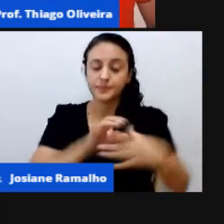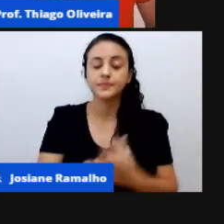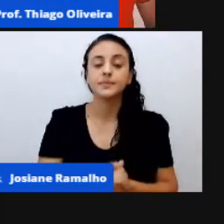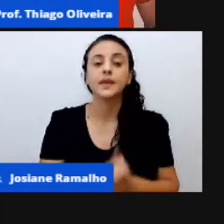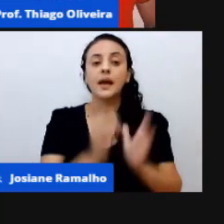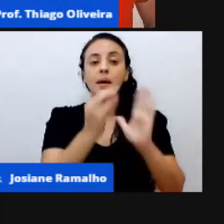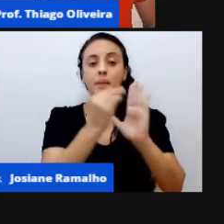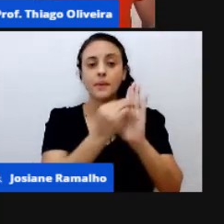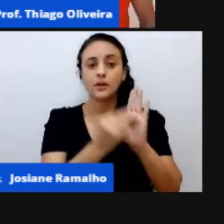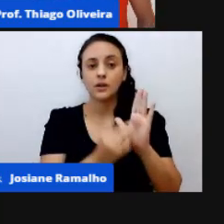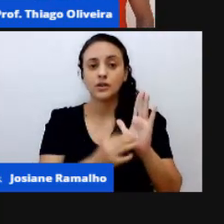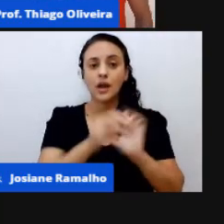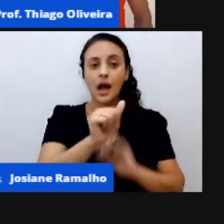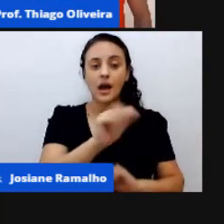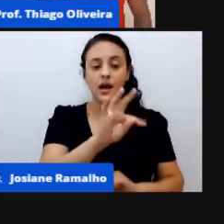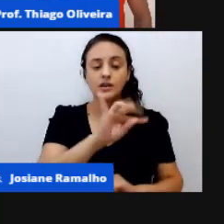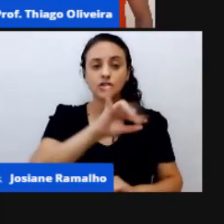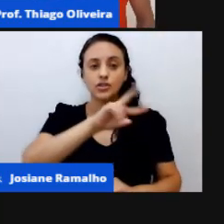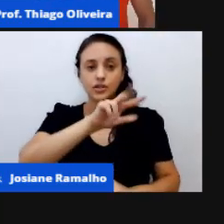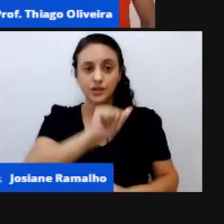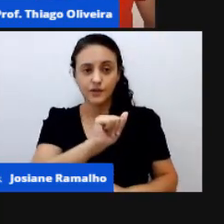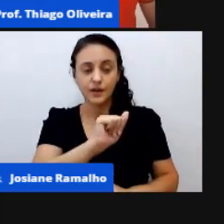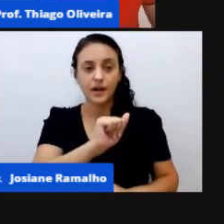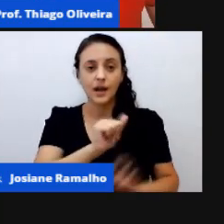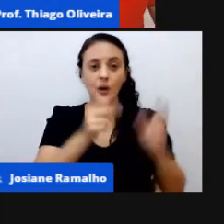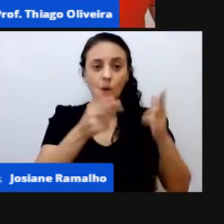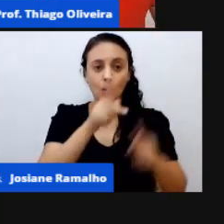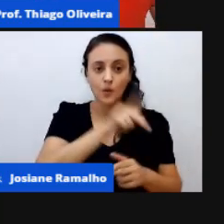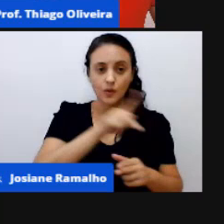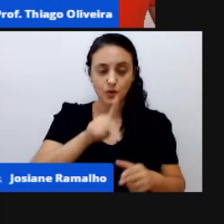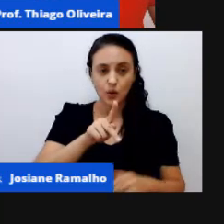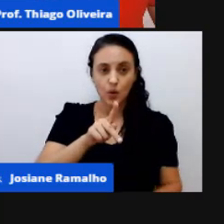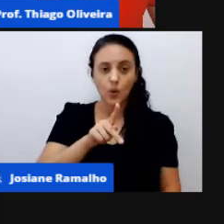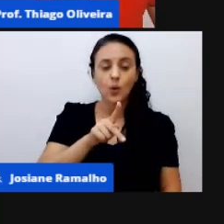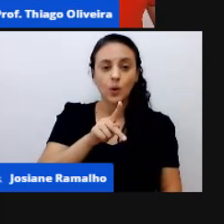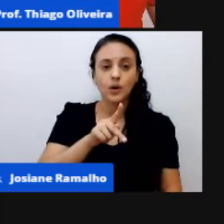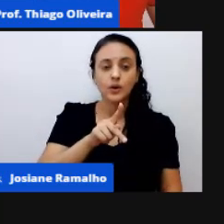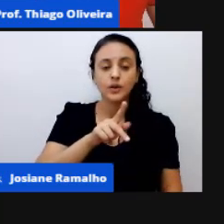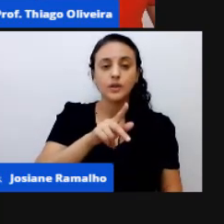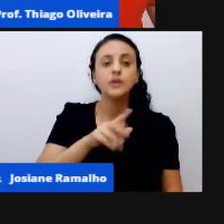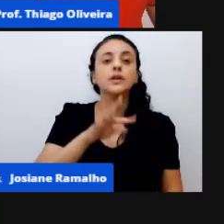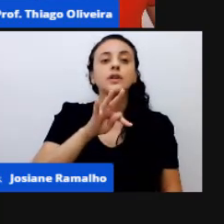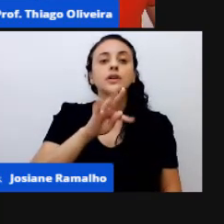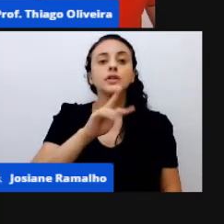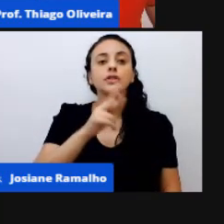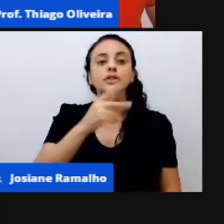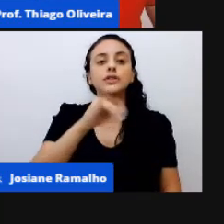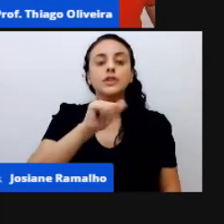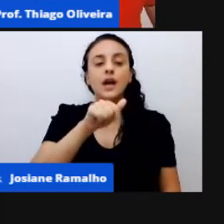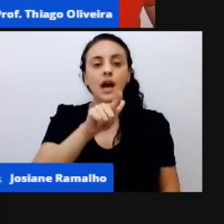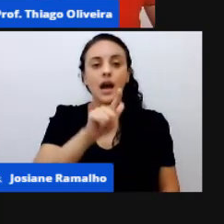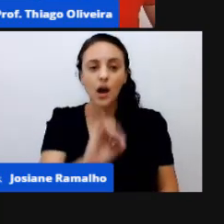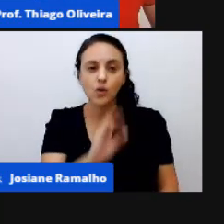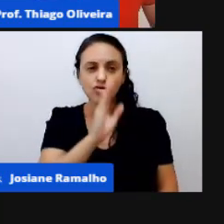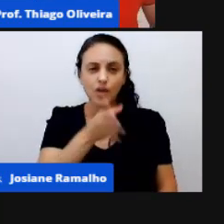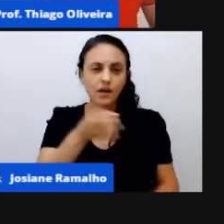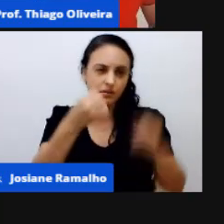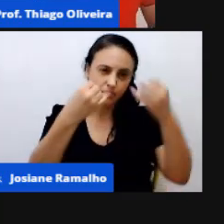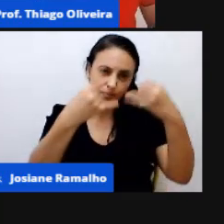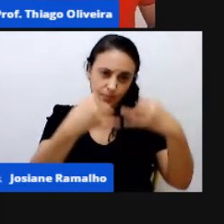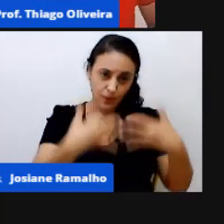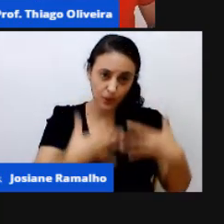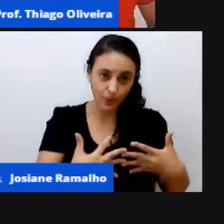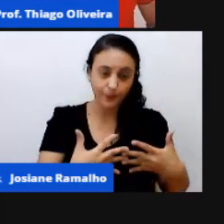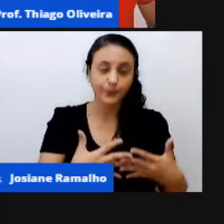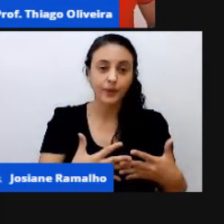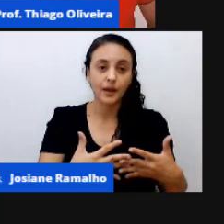Metodologias ativas é isso mesmo que o professor Tiago Ruperi falou de forma brilhante. Aí, quero até aproveitar